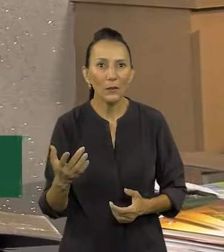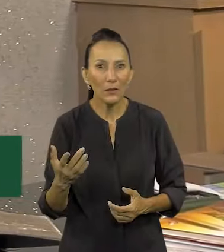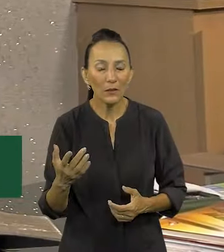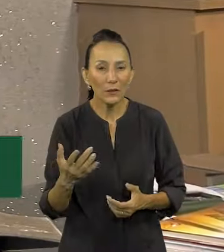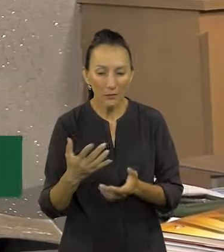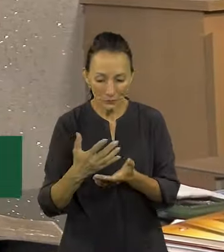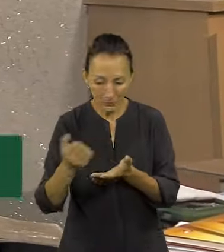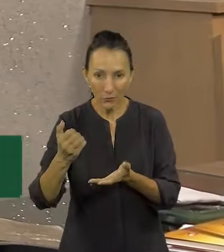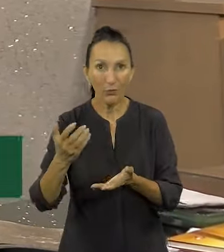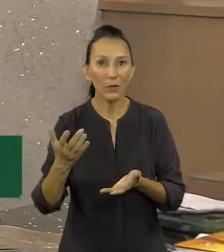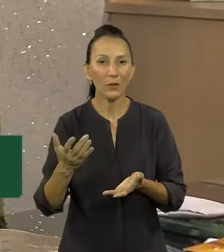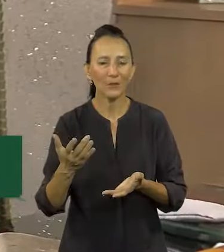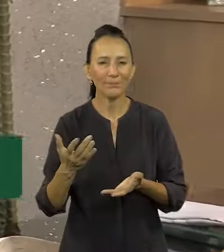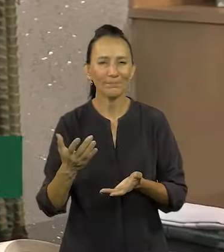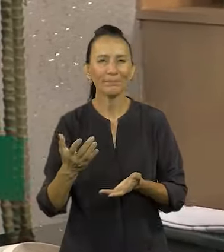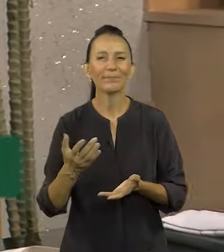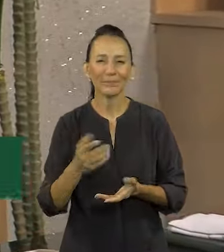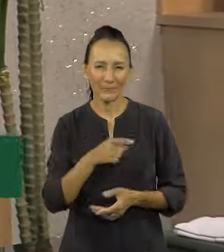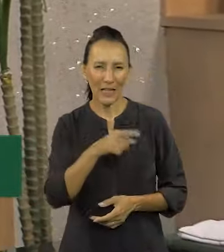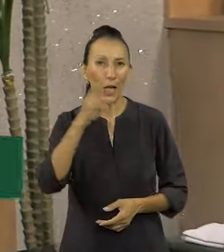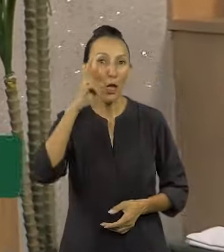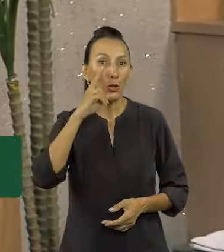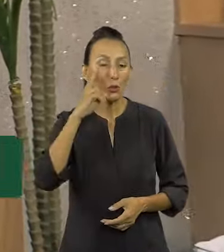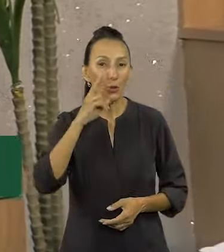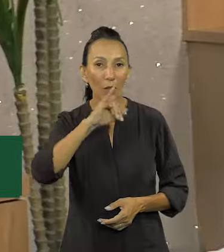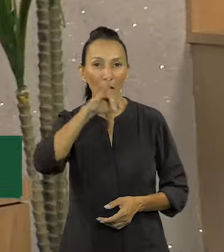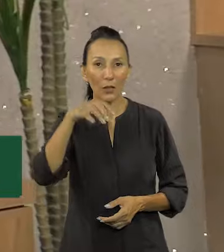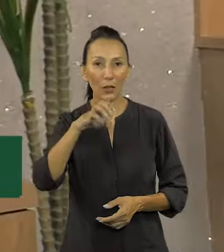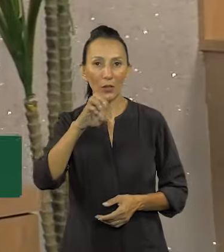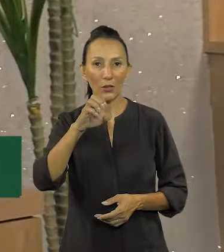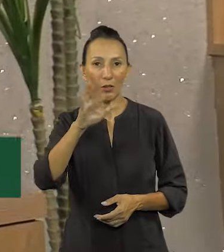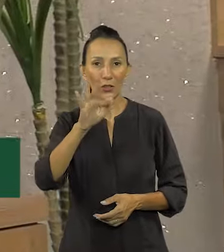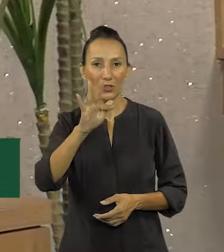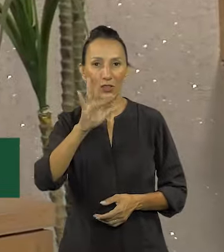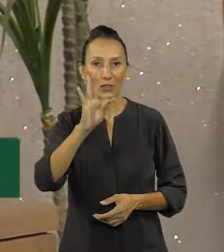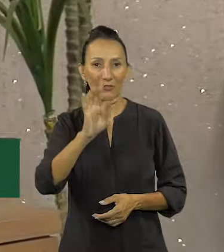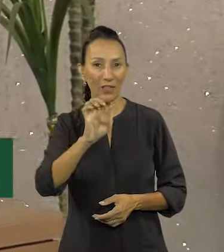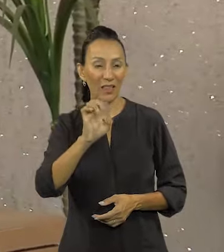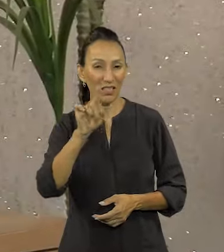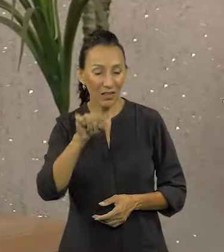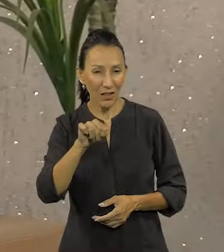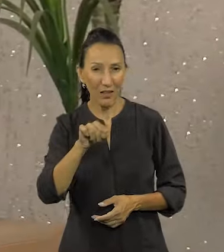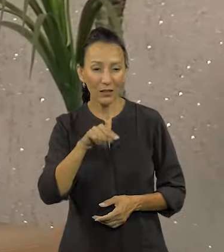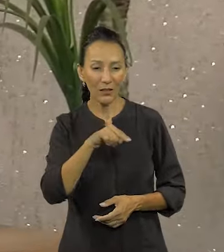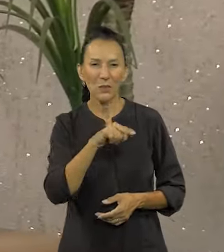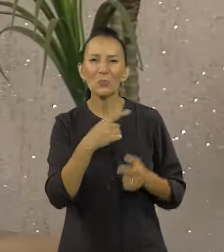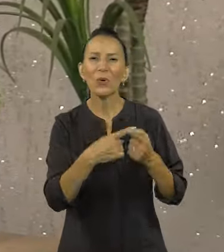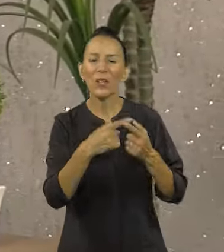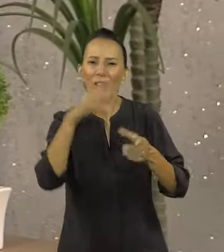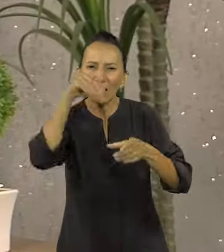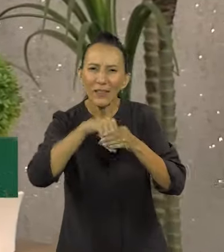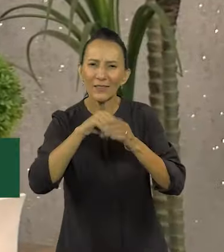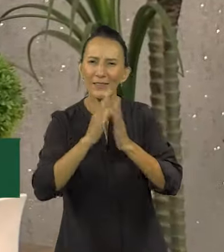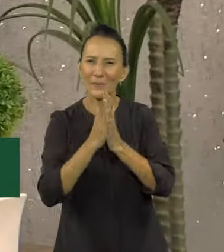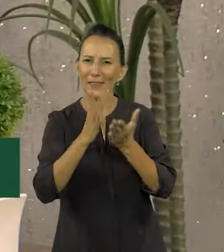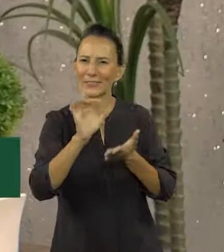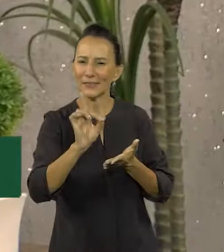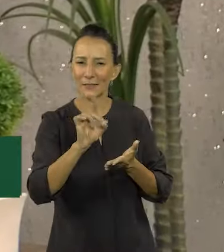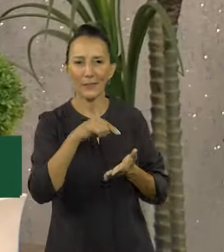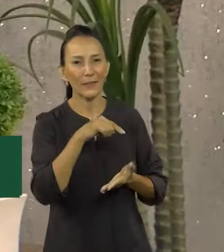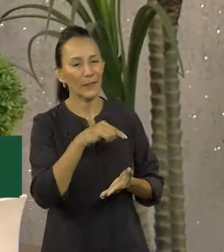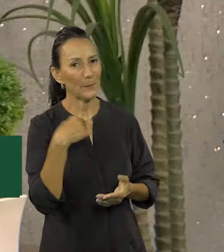que que tem história de jeft Na Bíblia para nos advertir aliás todas as histórias e fatos